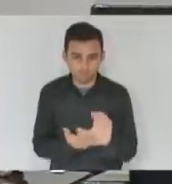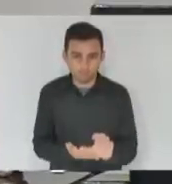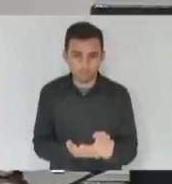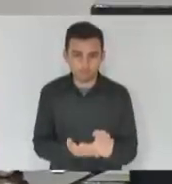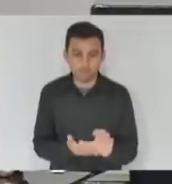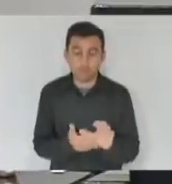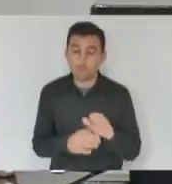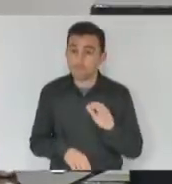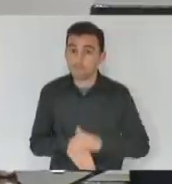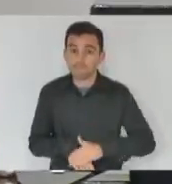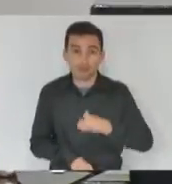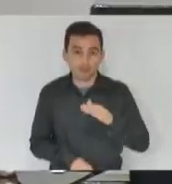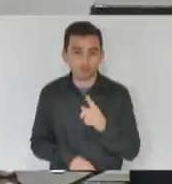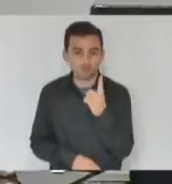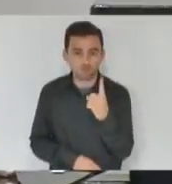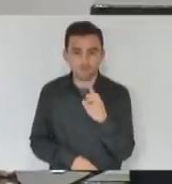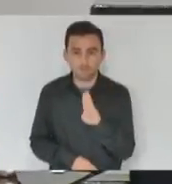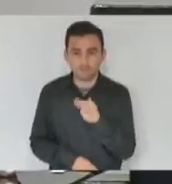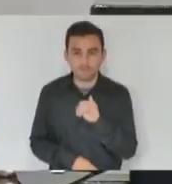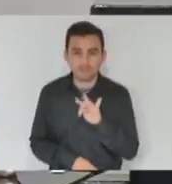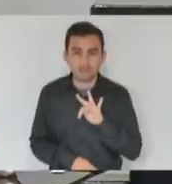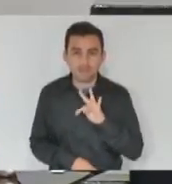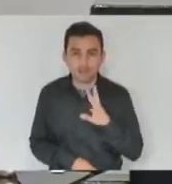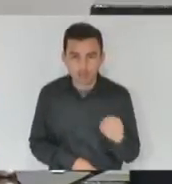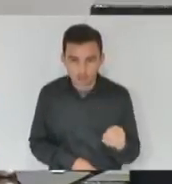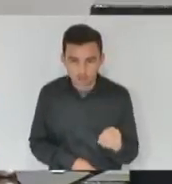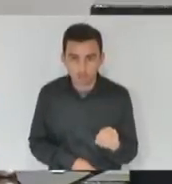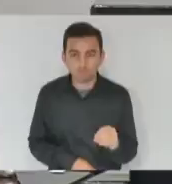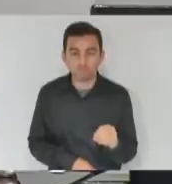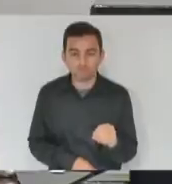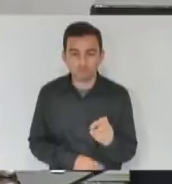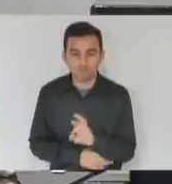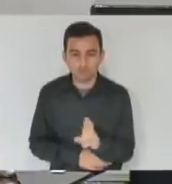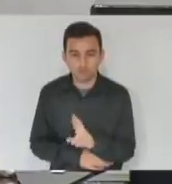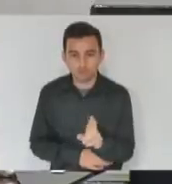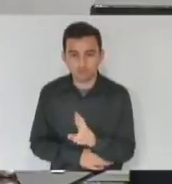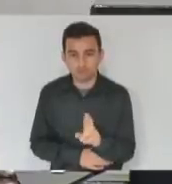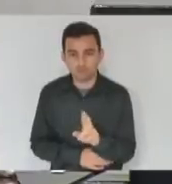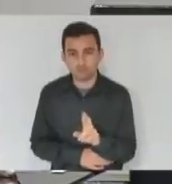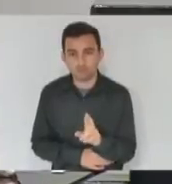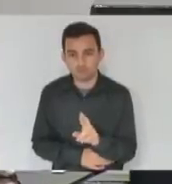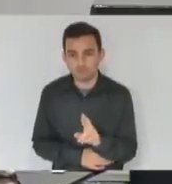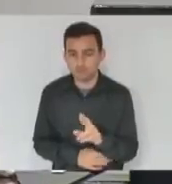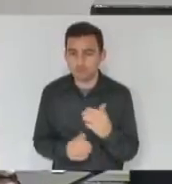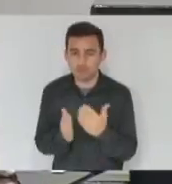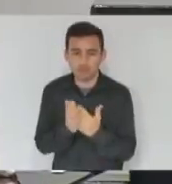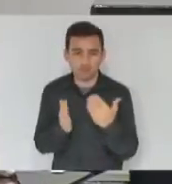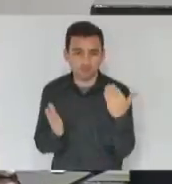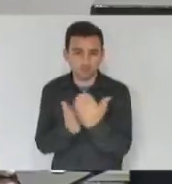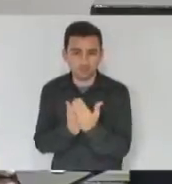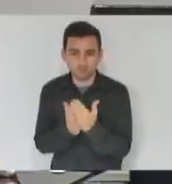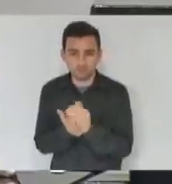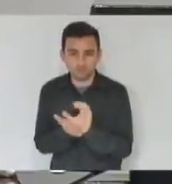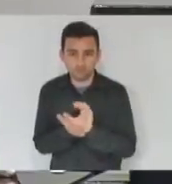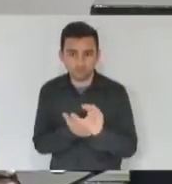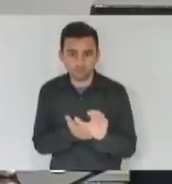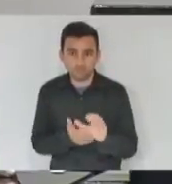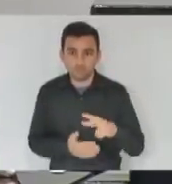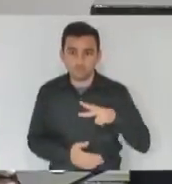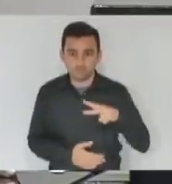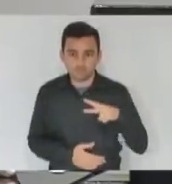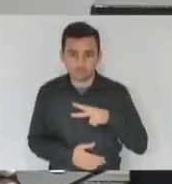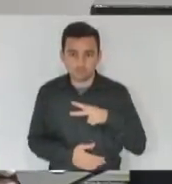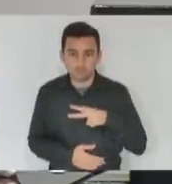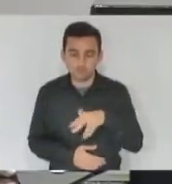de 1,5 bilhão de reais, é o maior investimento privado em nosso estado. E